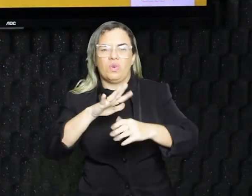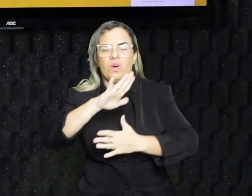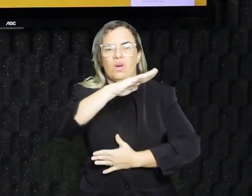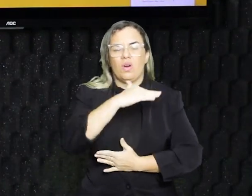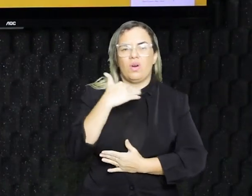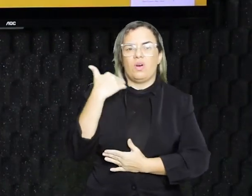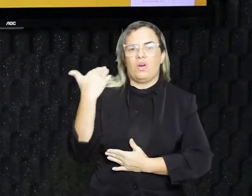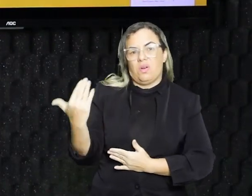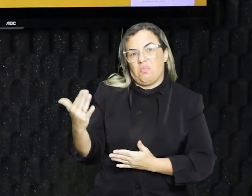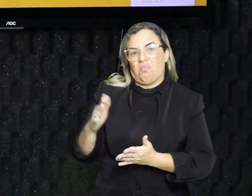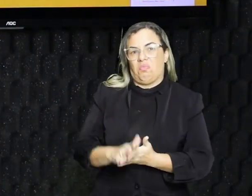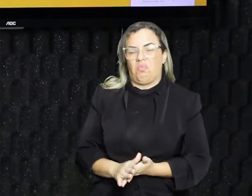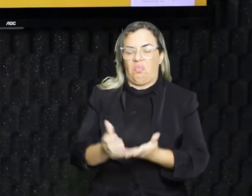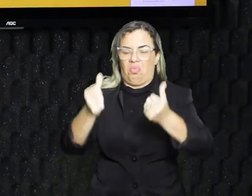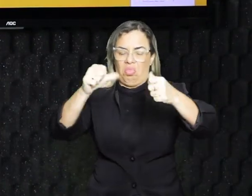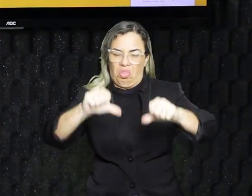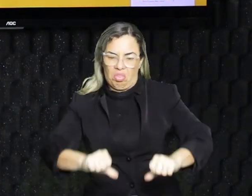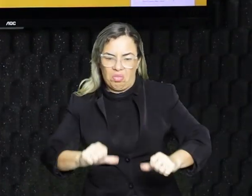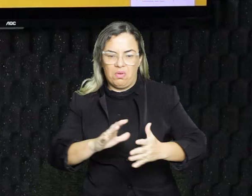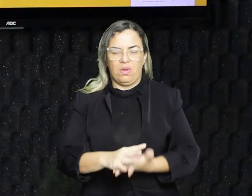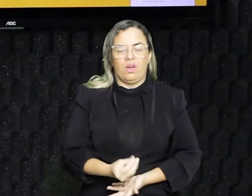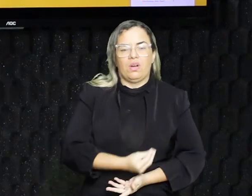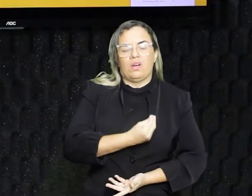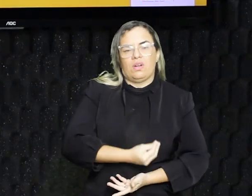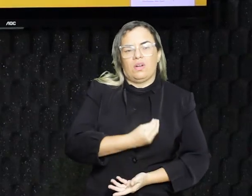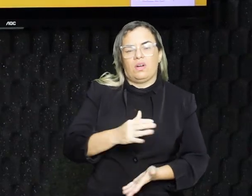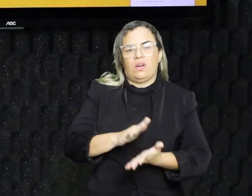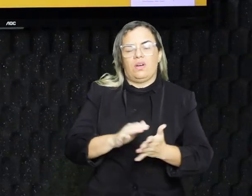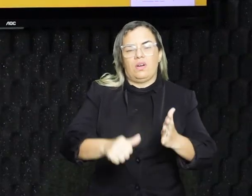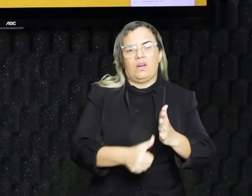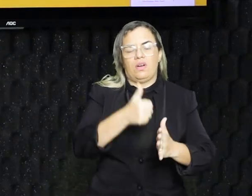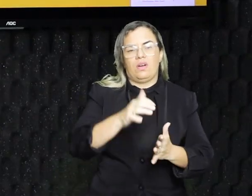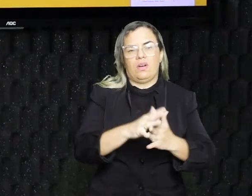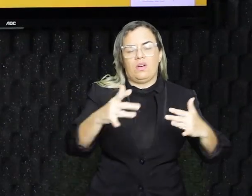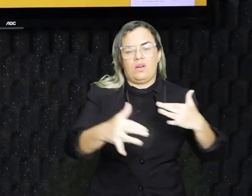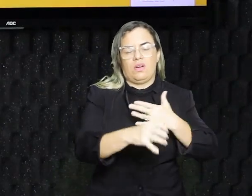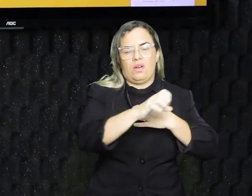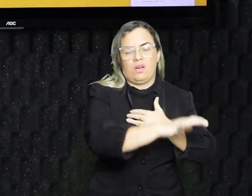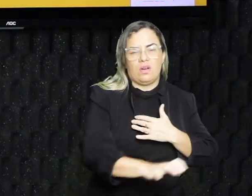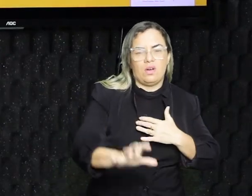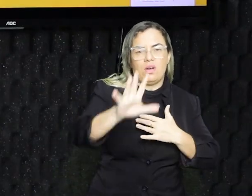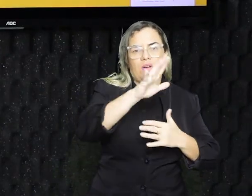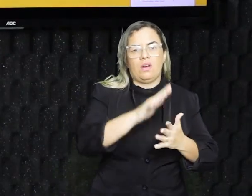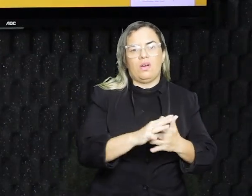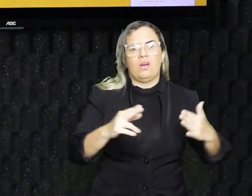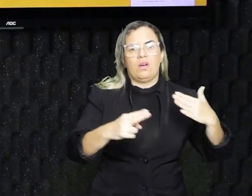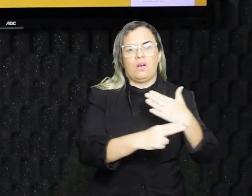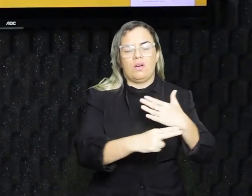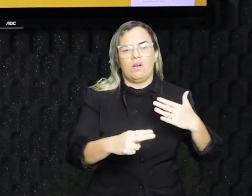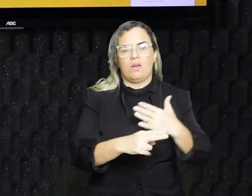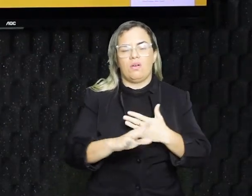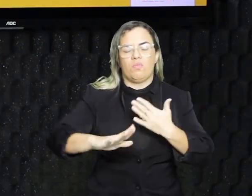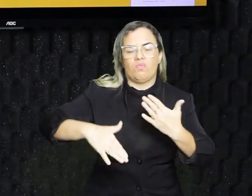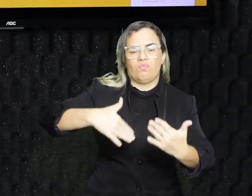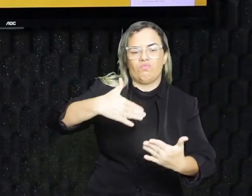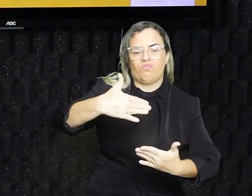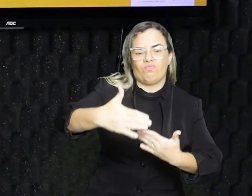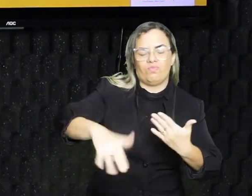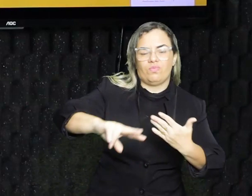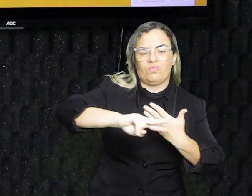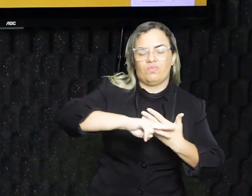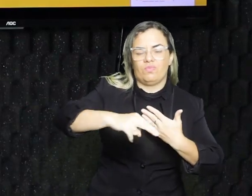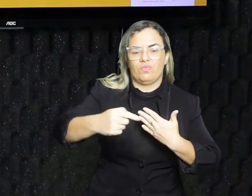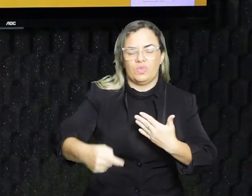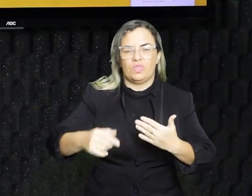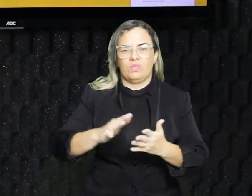mortes, péssima qualidade de vida. Então, as primeiras cidades europeias ali que passaram pelo processo de urbanização acabaram, de certa forma,